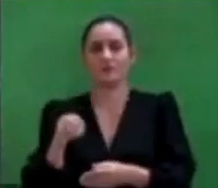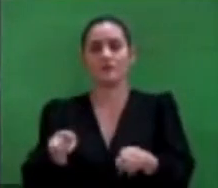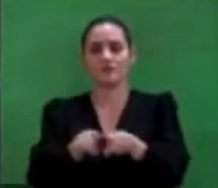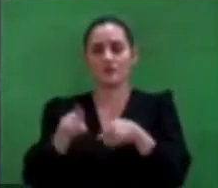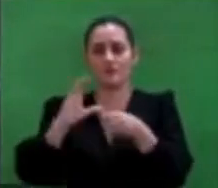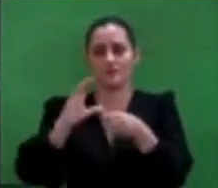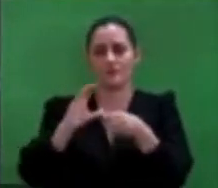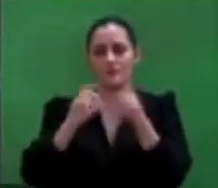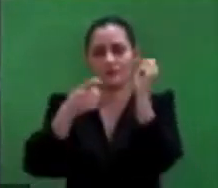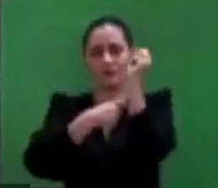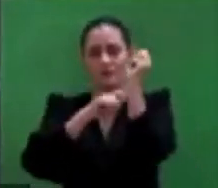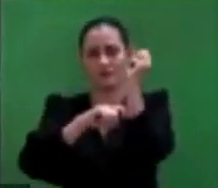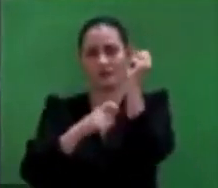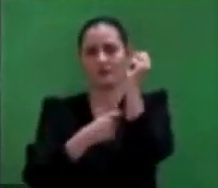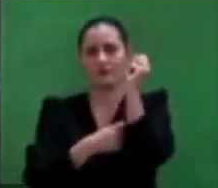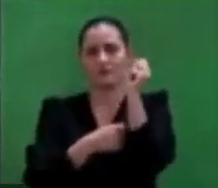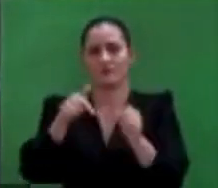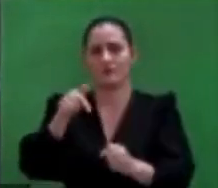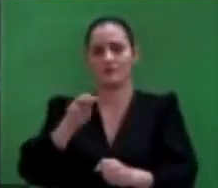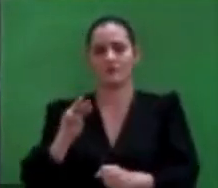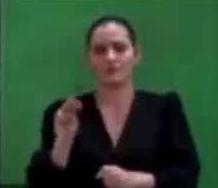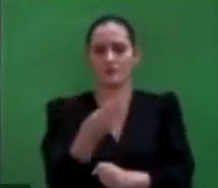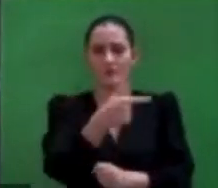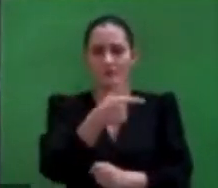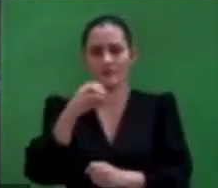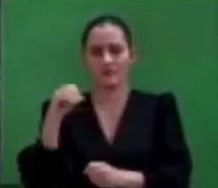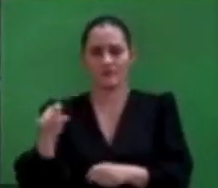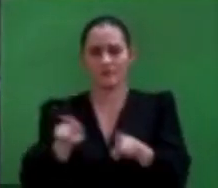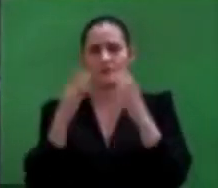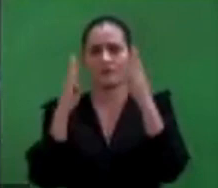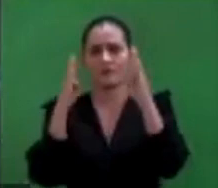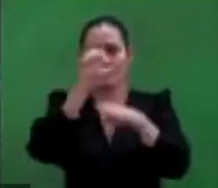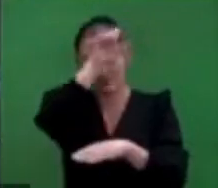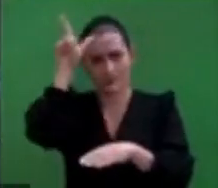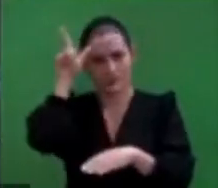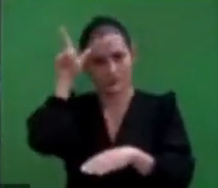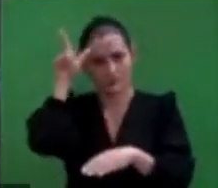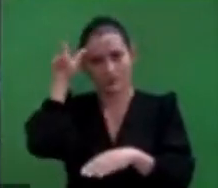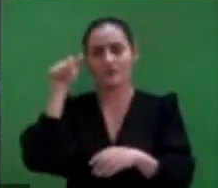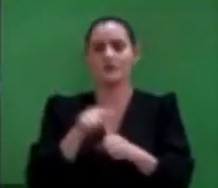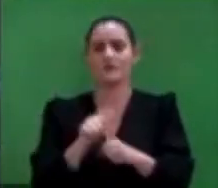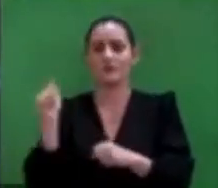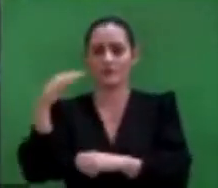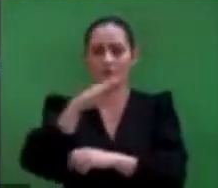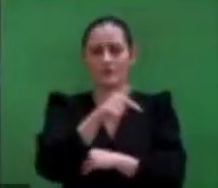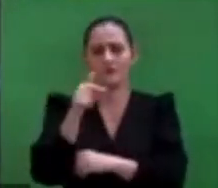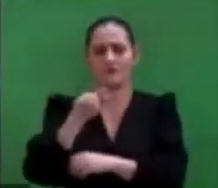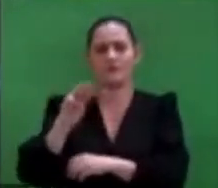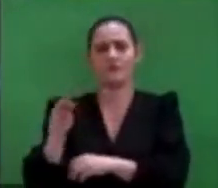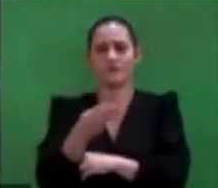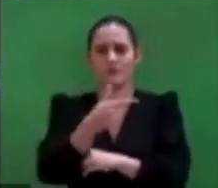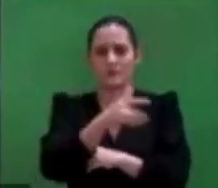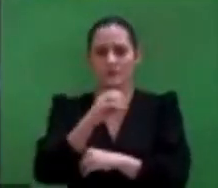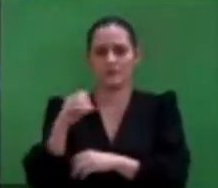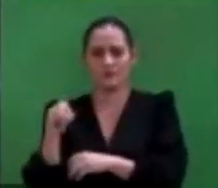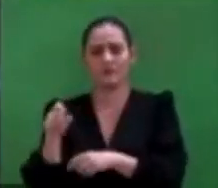Chapuri, deputado do pessoal, 7 milhões e 200. Brasileiro, porque eu sou lá nesse Brasil, 7 milhões e 200. Senhor Madureira, Manoel